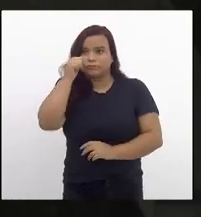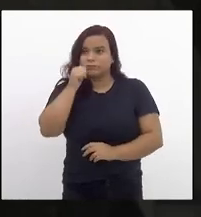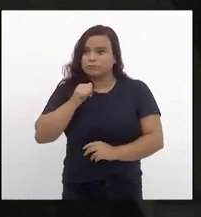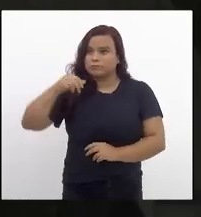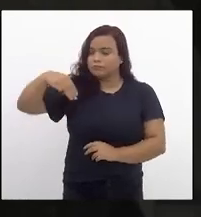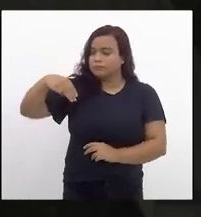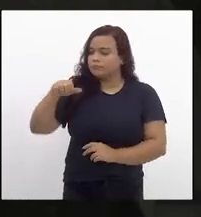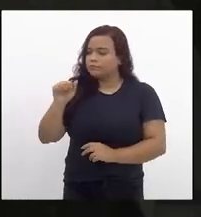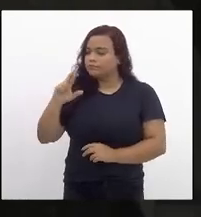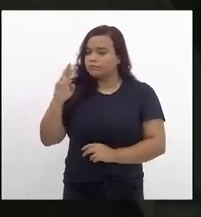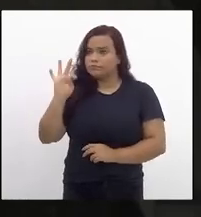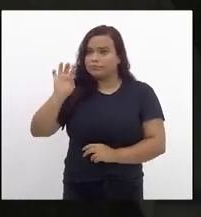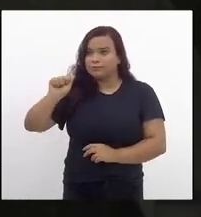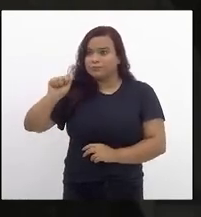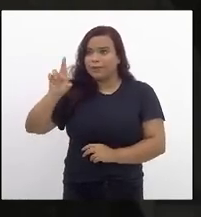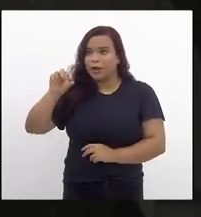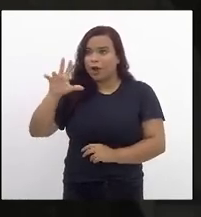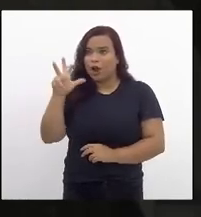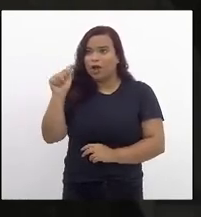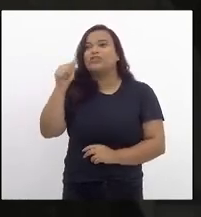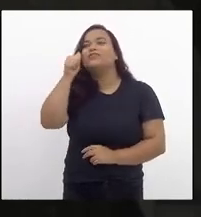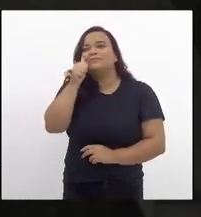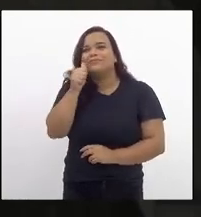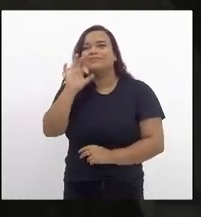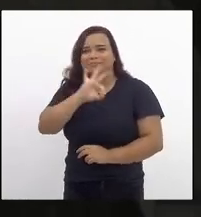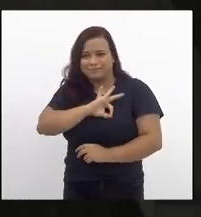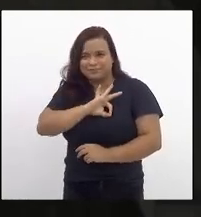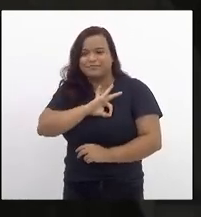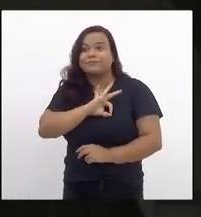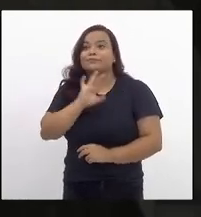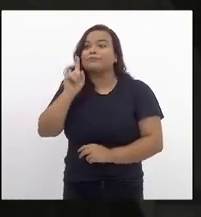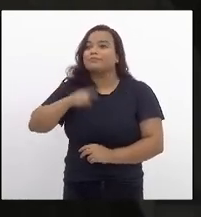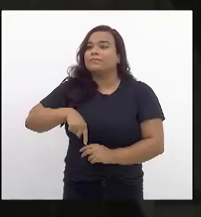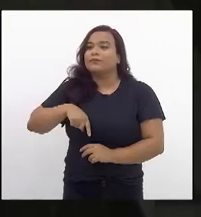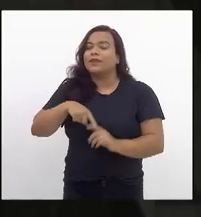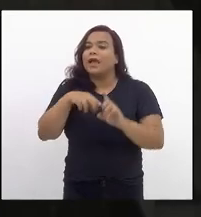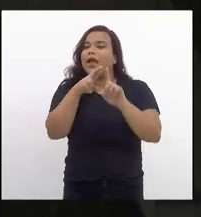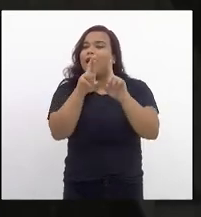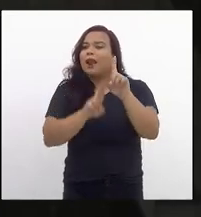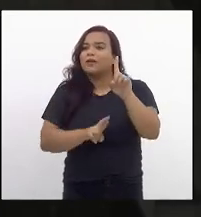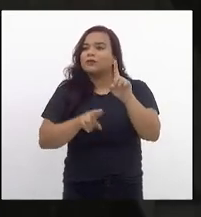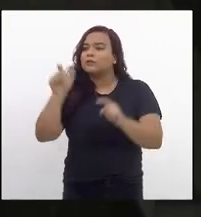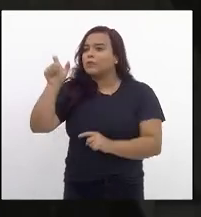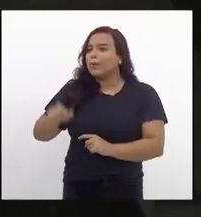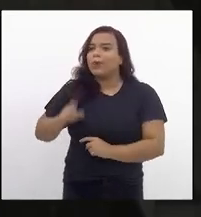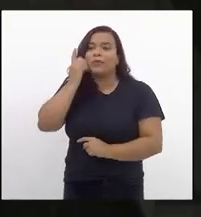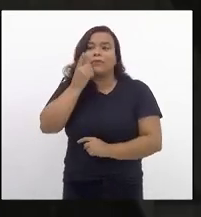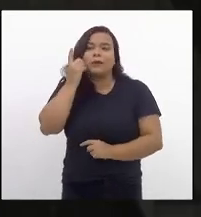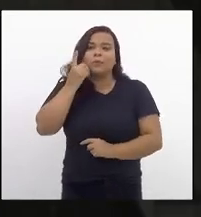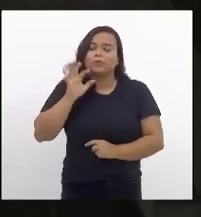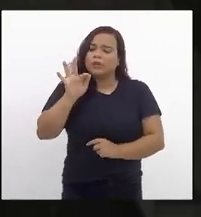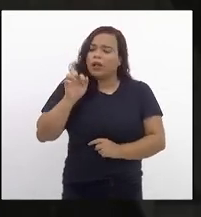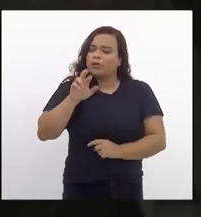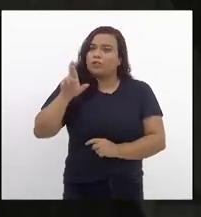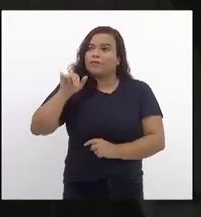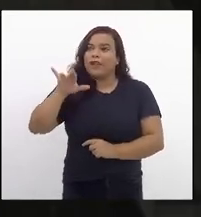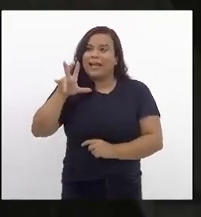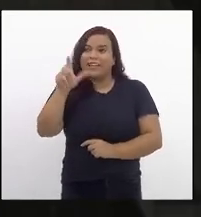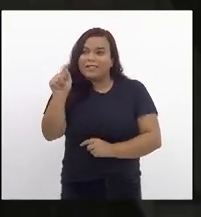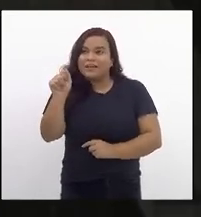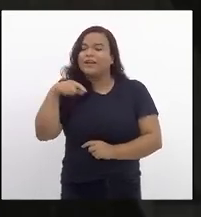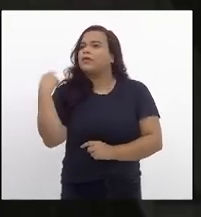Martha Rocha cujo relator foi o de a feirinha onde a gente levantou